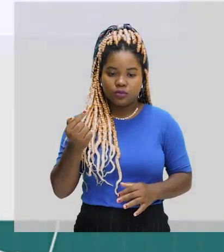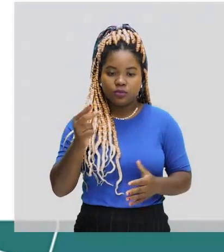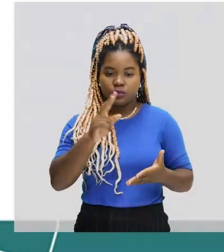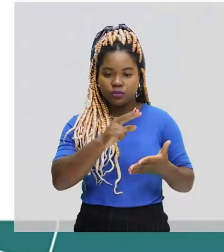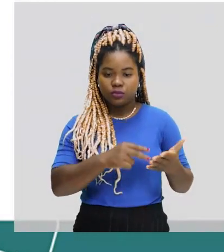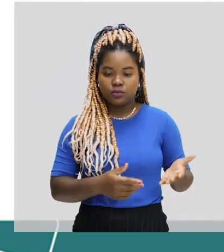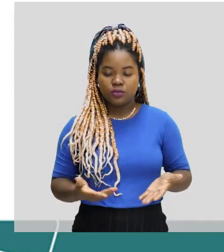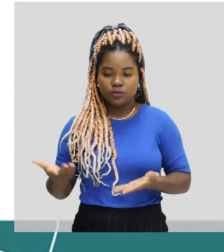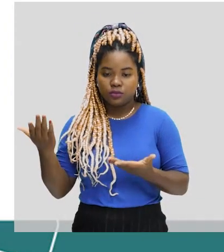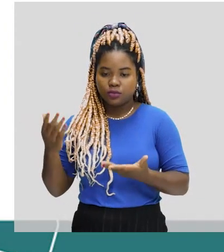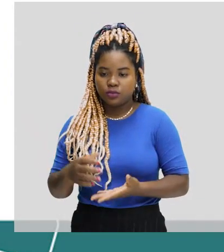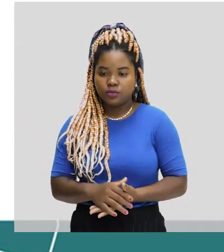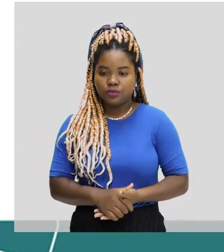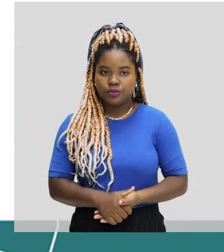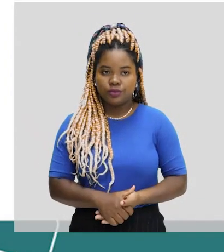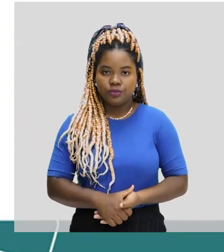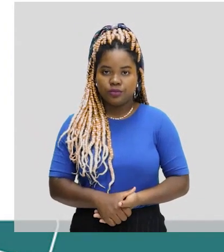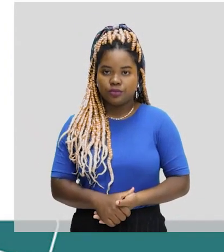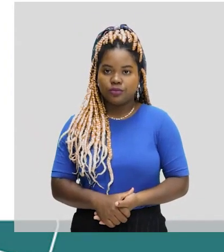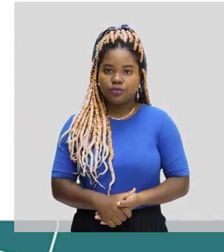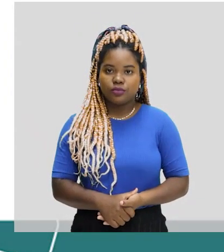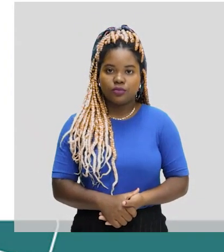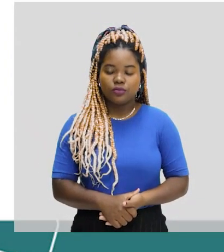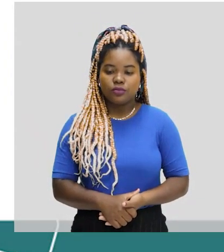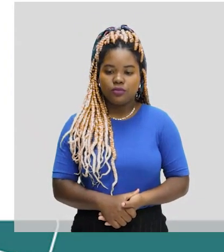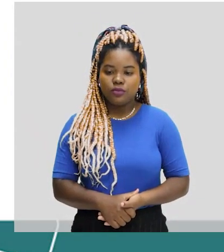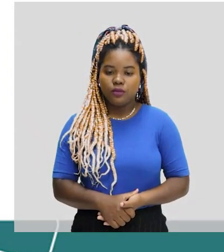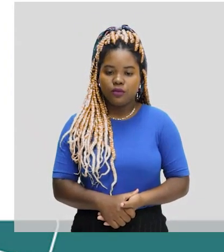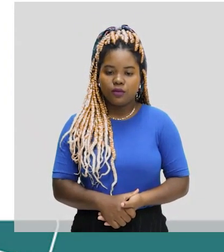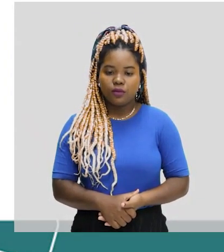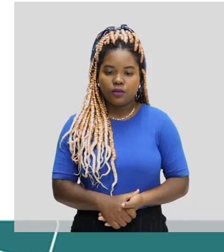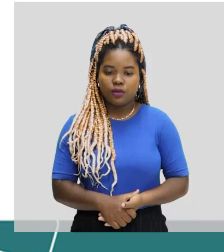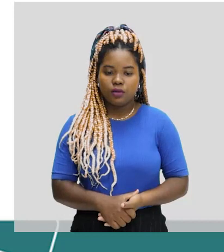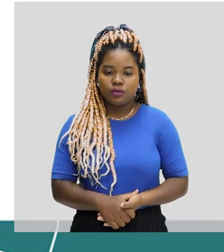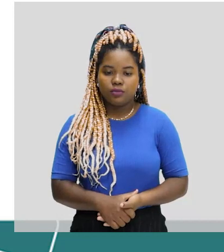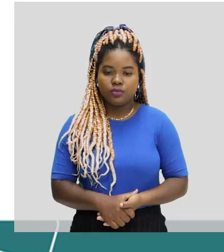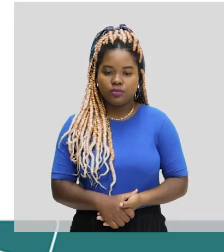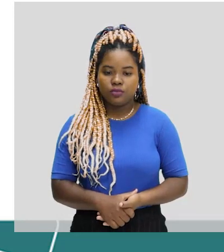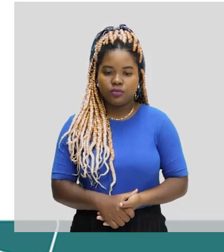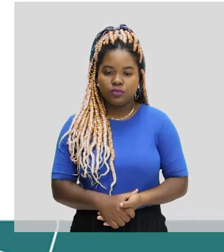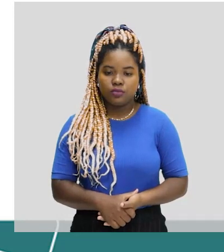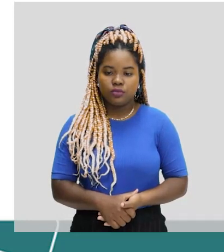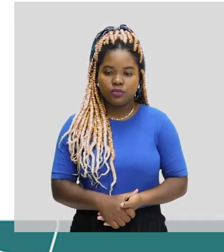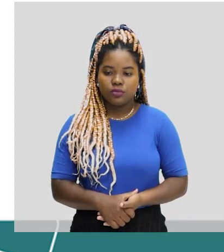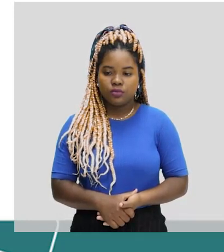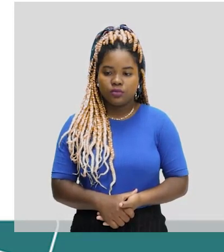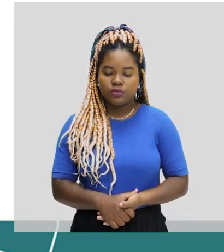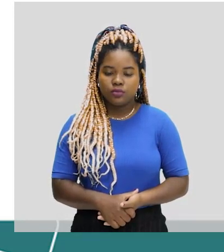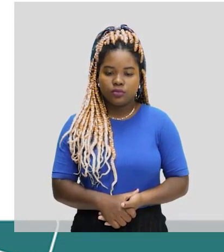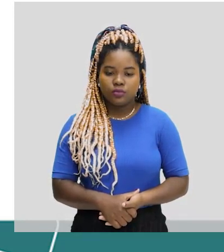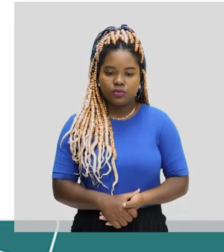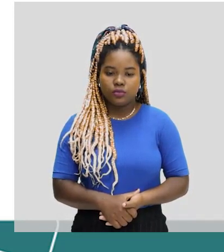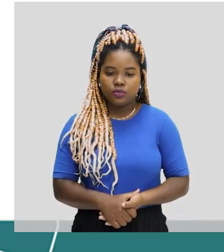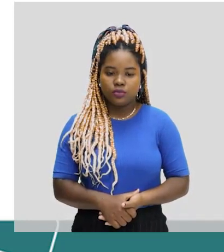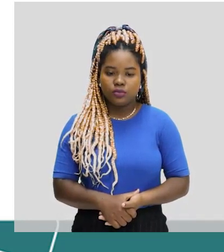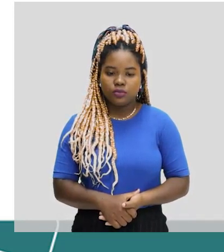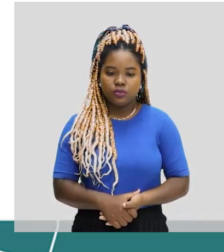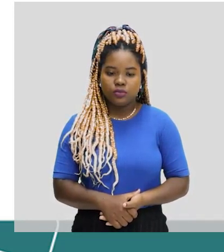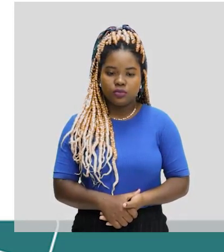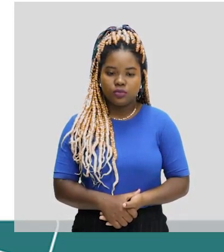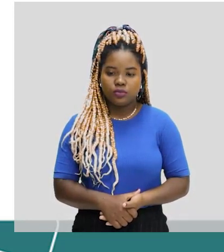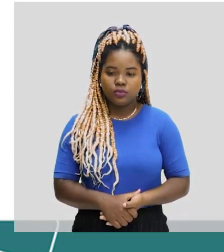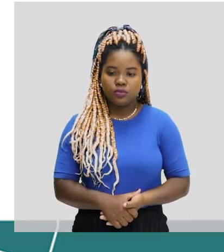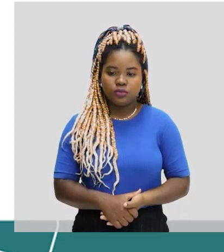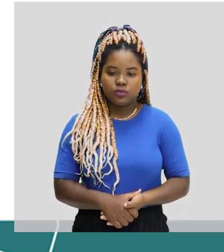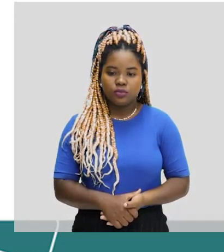Mais uma questão, as formas que completariam o período pagando parte de suas dívidas anteriores, o comerciante novamente, seu armazém sem